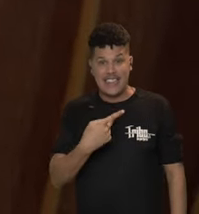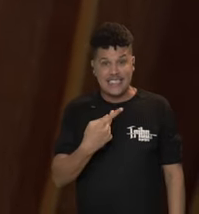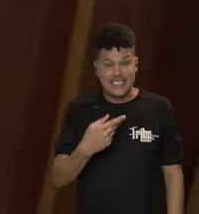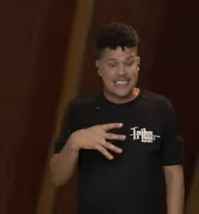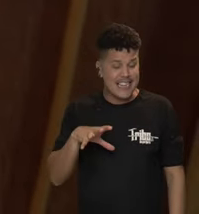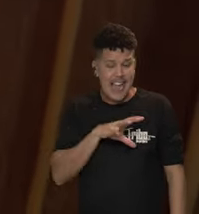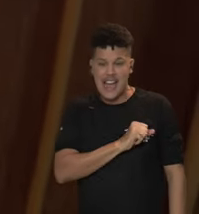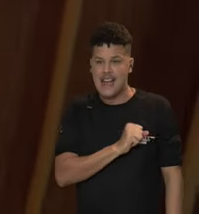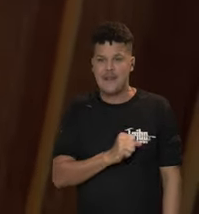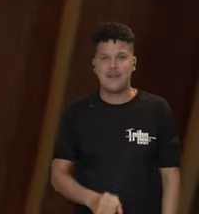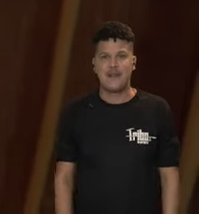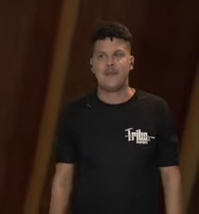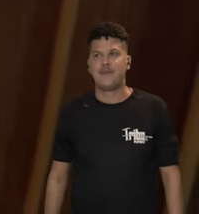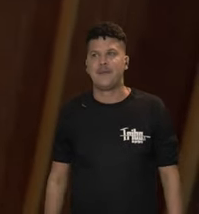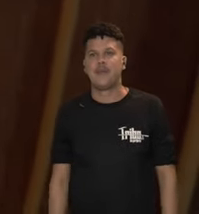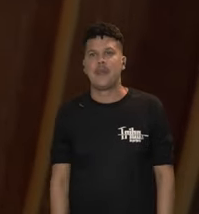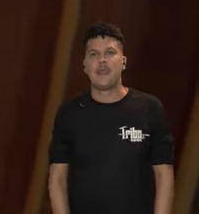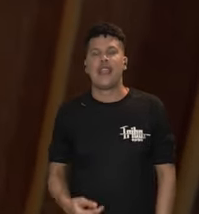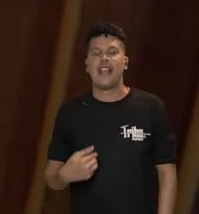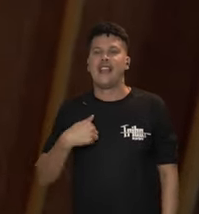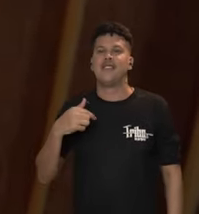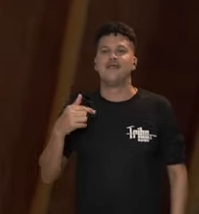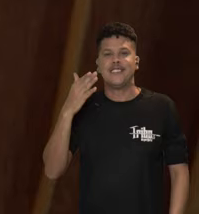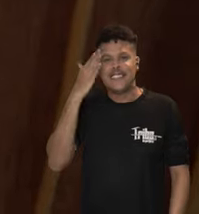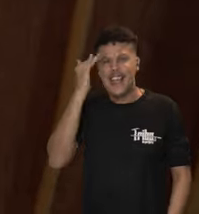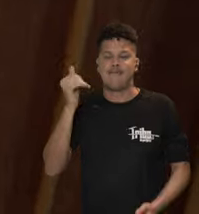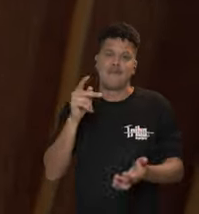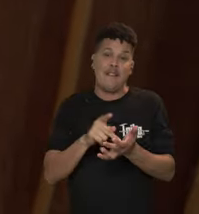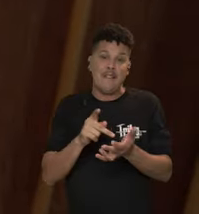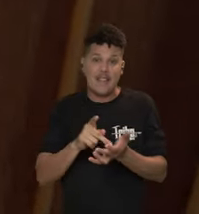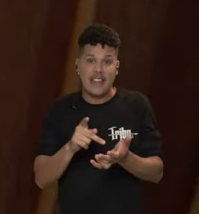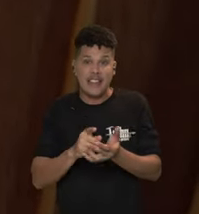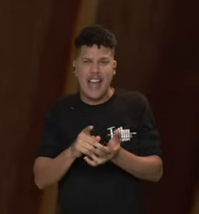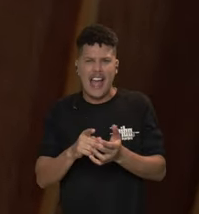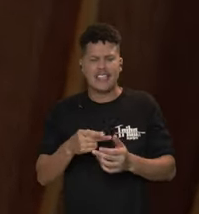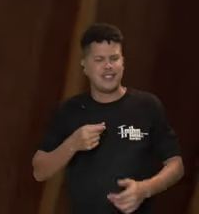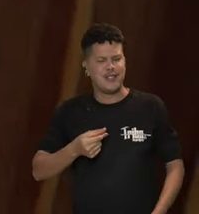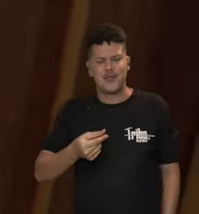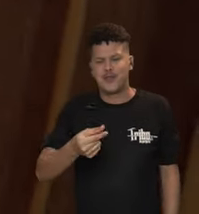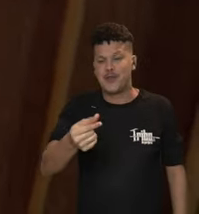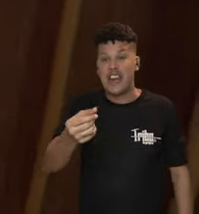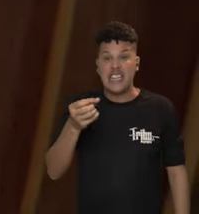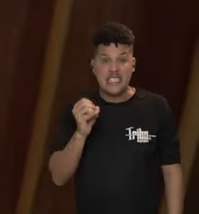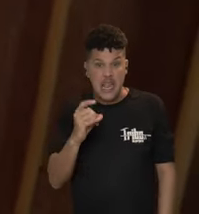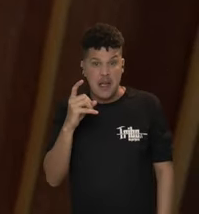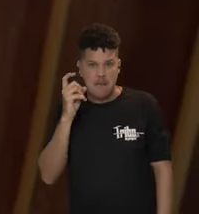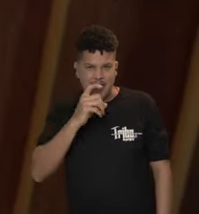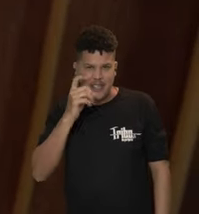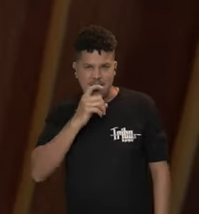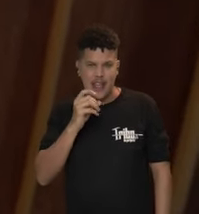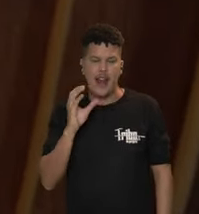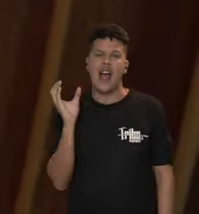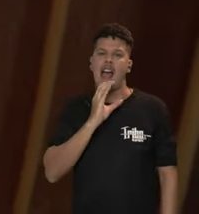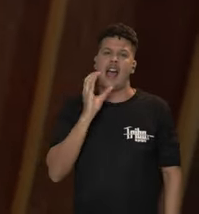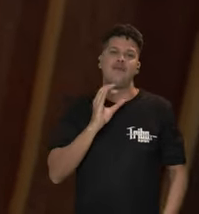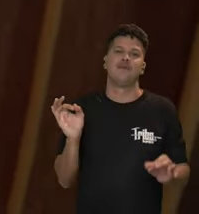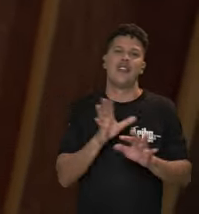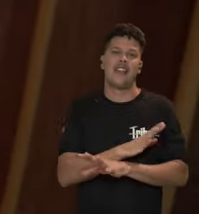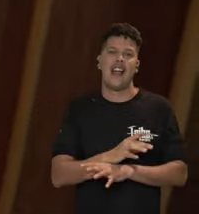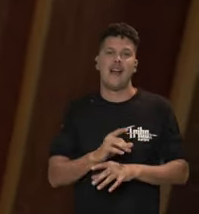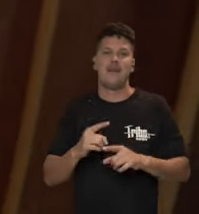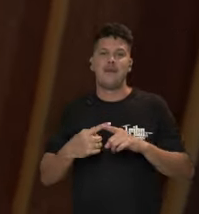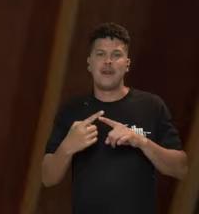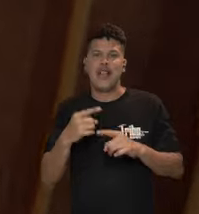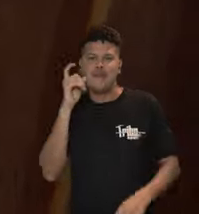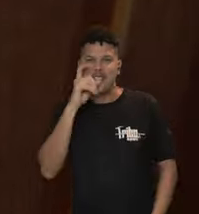aí, destinado, mano. Não sei o que é, Eu acho que a hora mano, que é verdade, a hora que é sério, acho que dura muito tempo, né? Porra. Se for mentira, a mentira tem perna curta, todo mundo sabe disso.